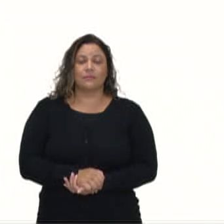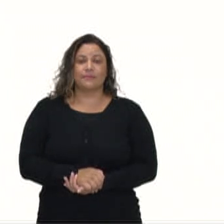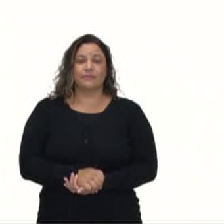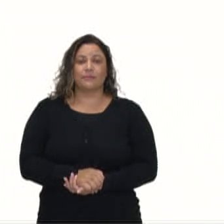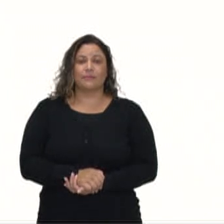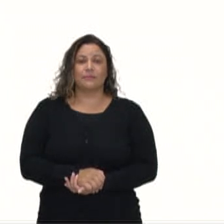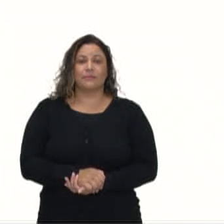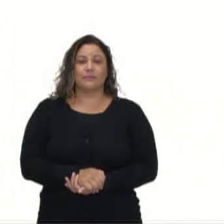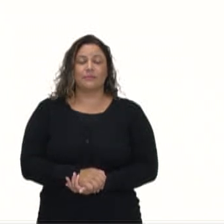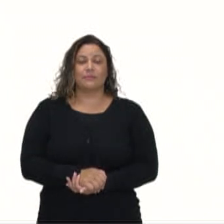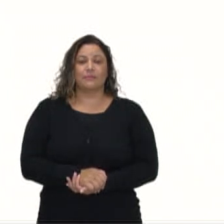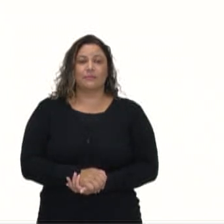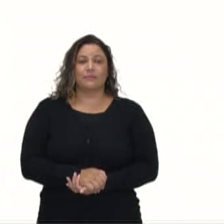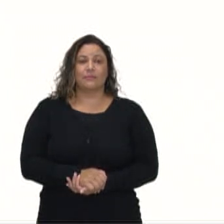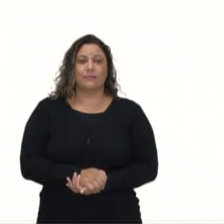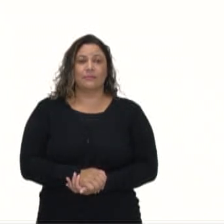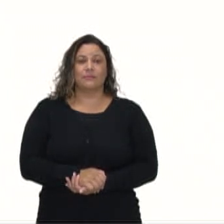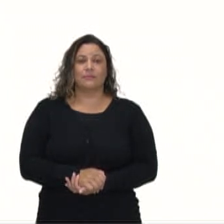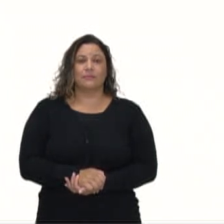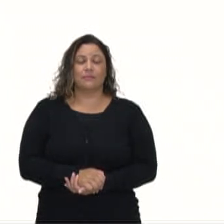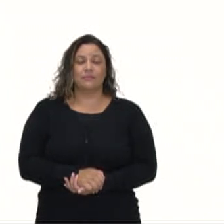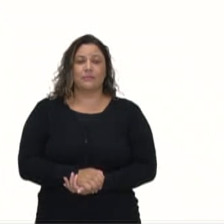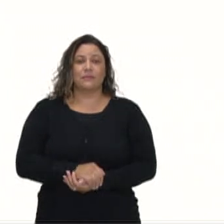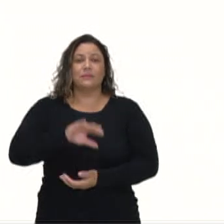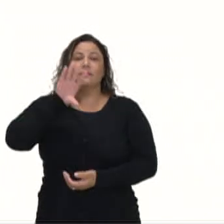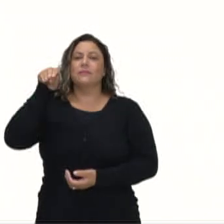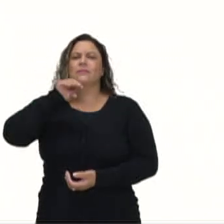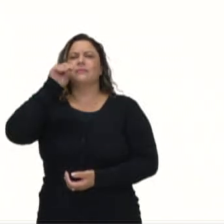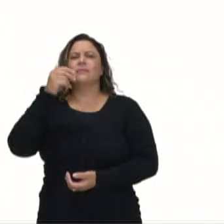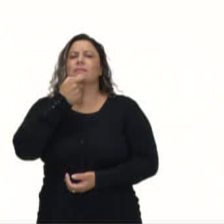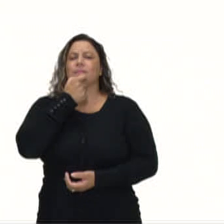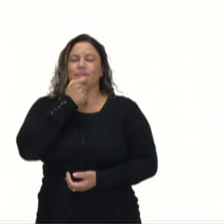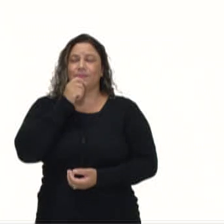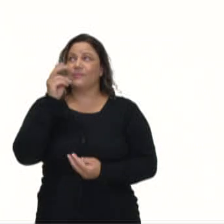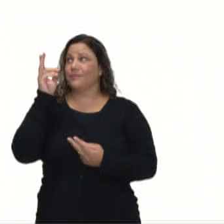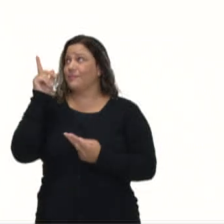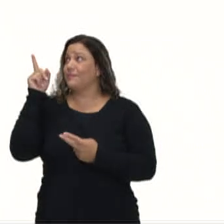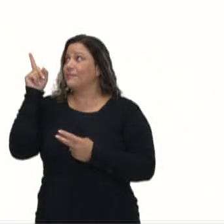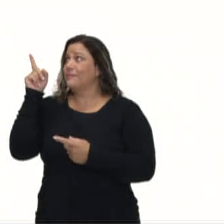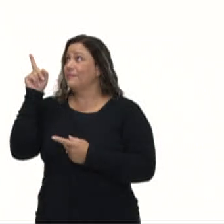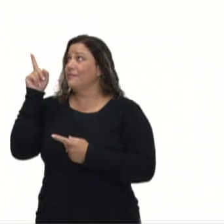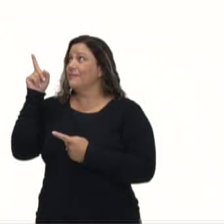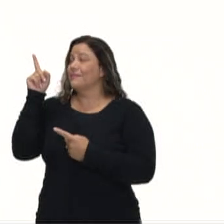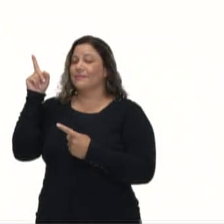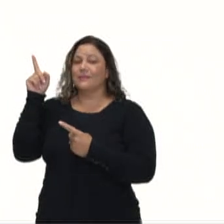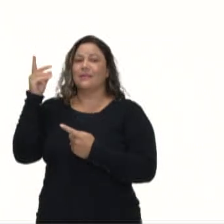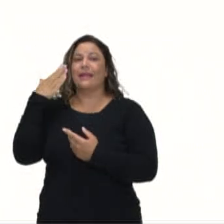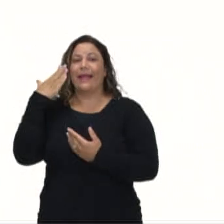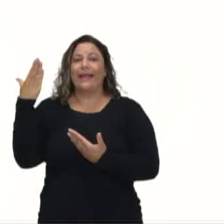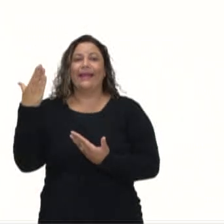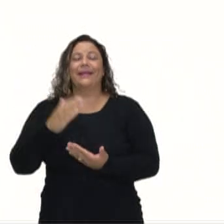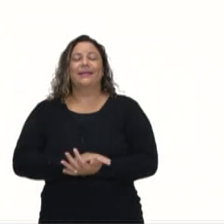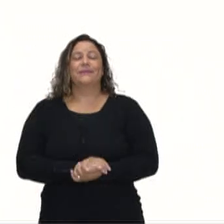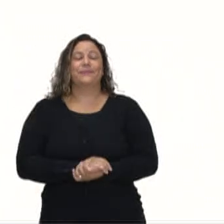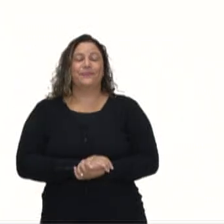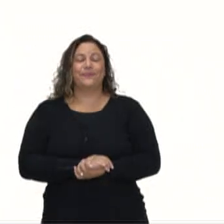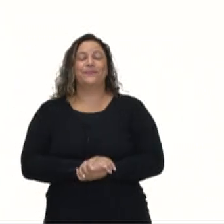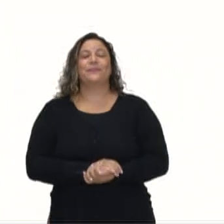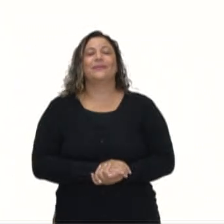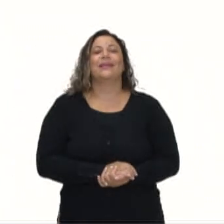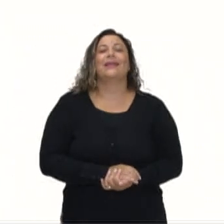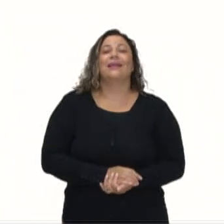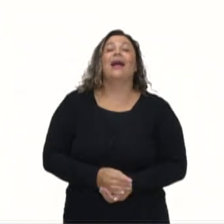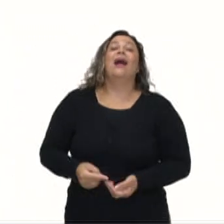enjoy, that keeps you such satisfaction, you don't want to stop. Então veja, ele diz assim, ó,